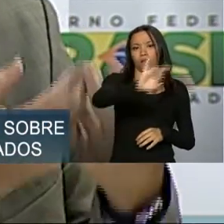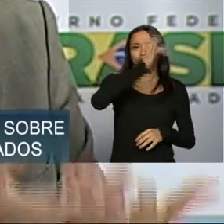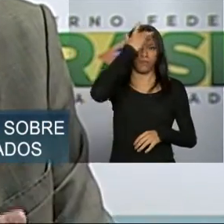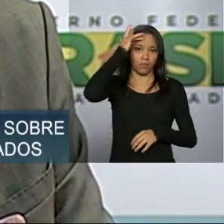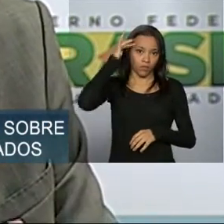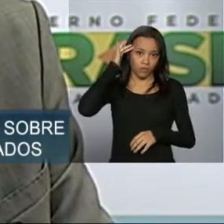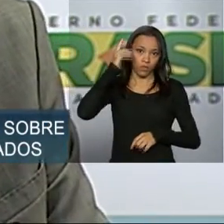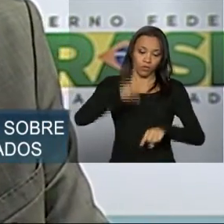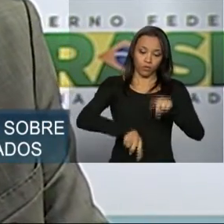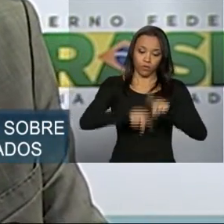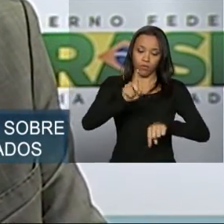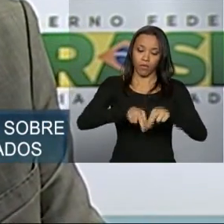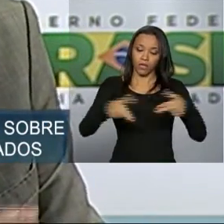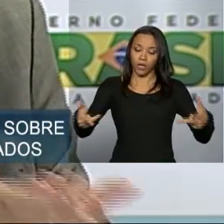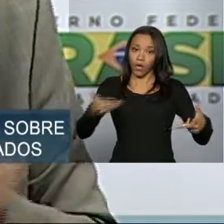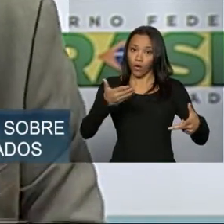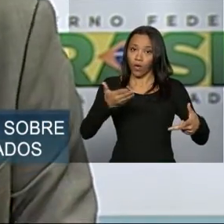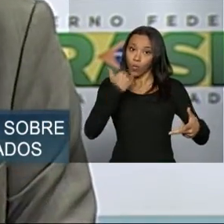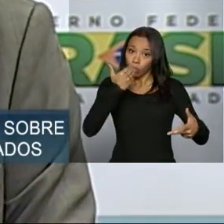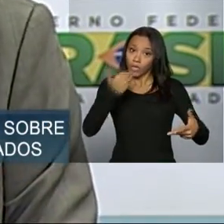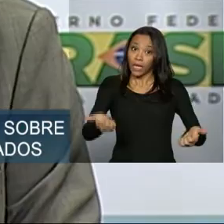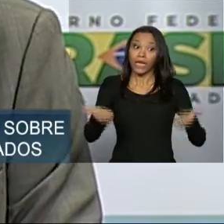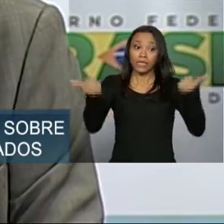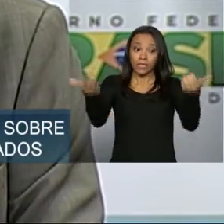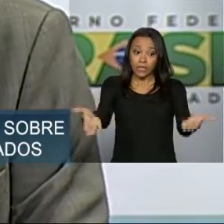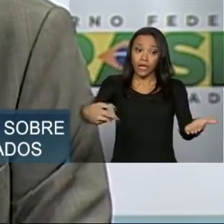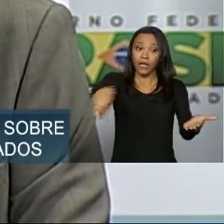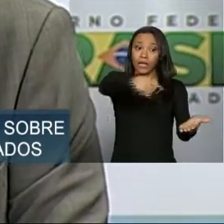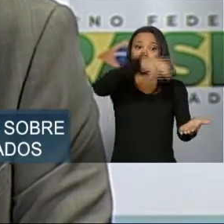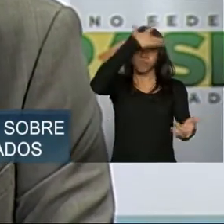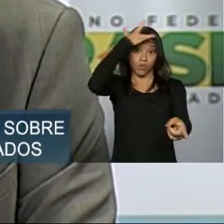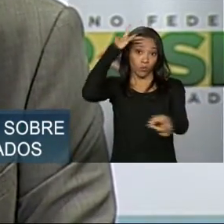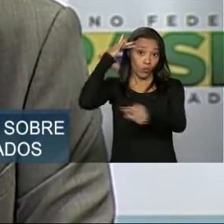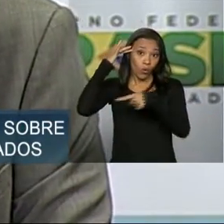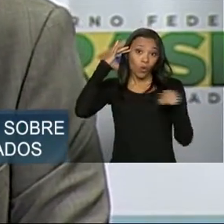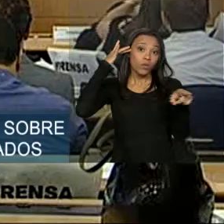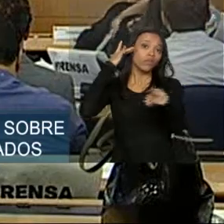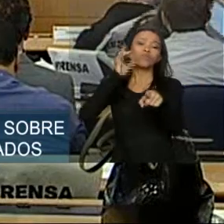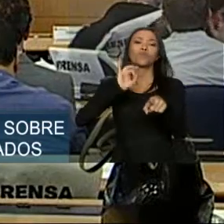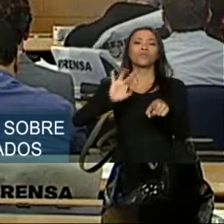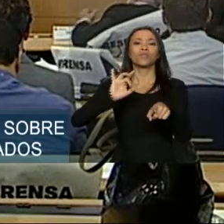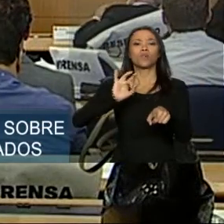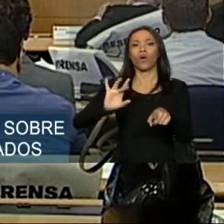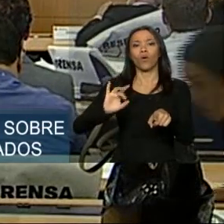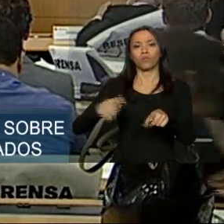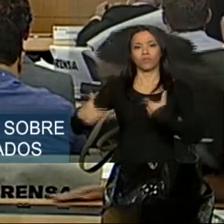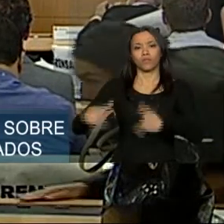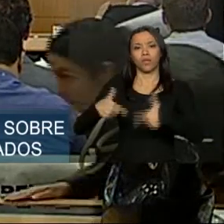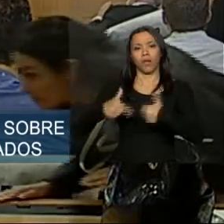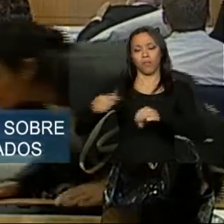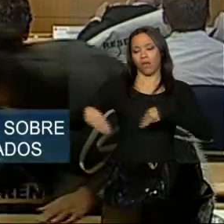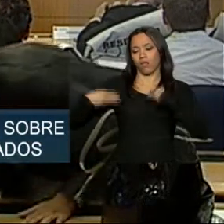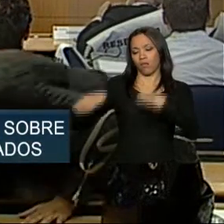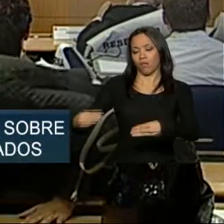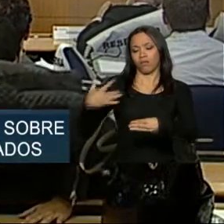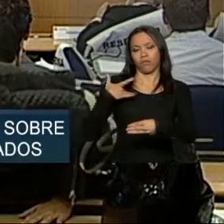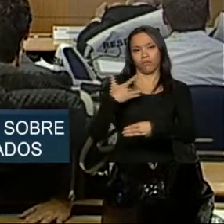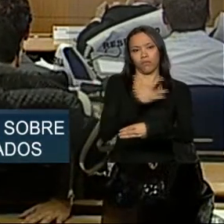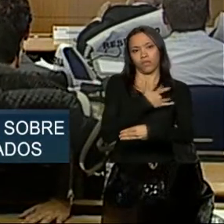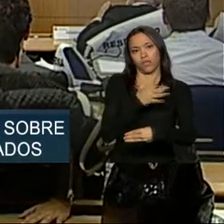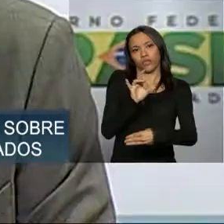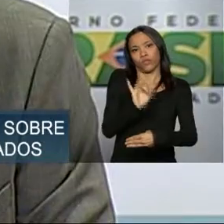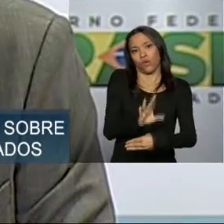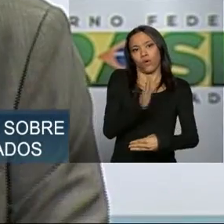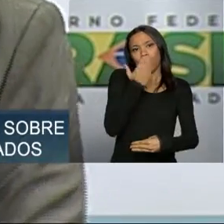produto que é entregue à nossa população. E lembrando que não se trata apenas de uma ação do Ministério com o alimento